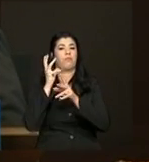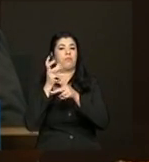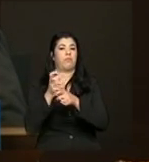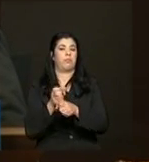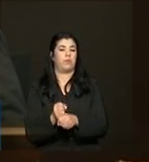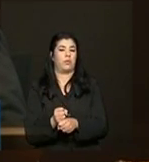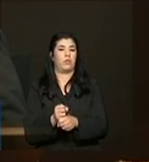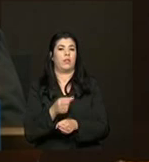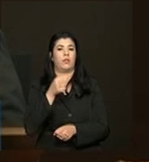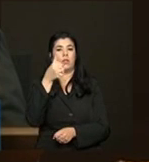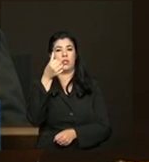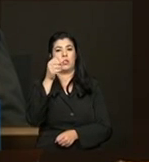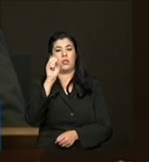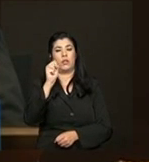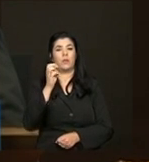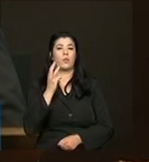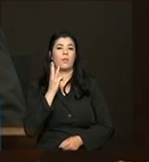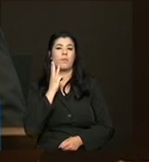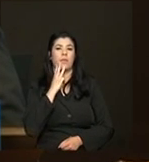de